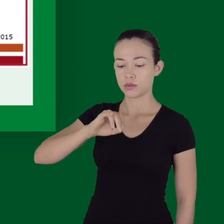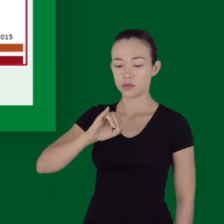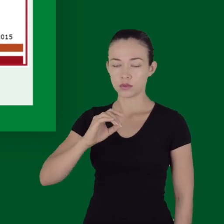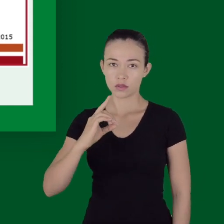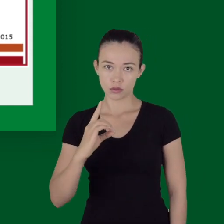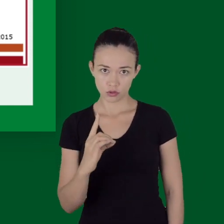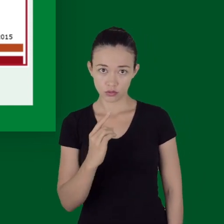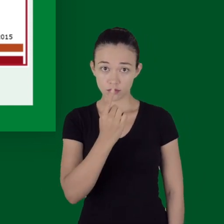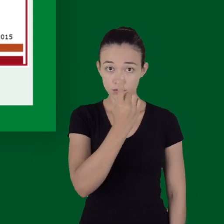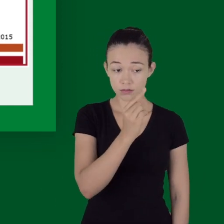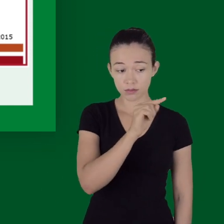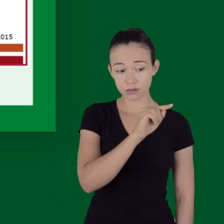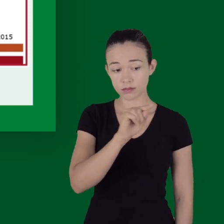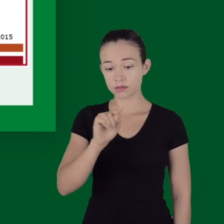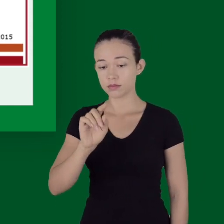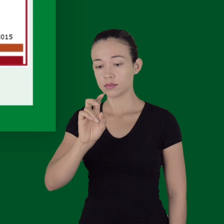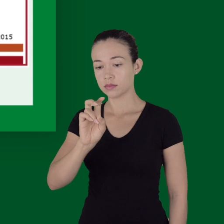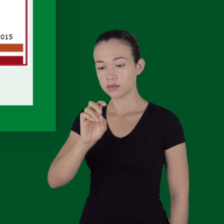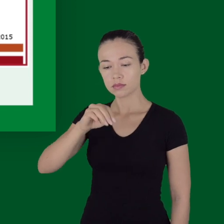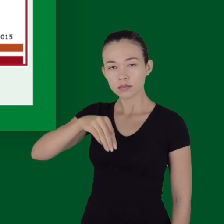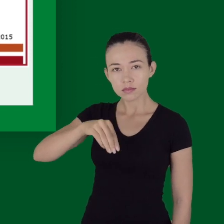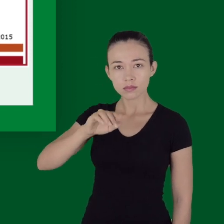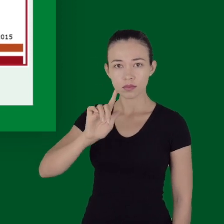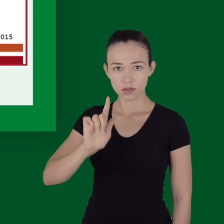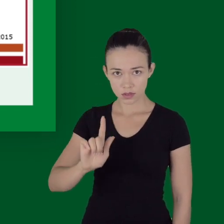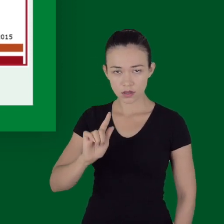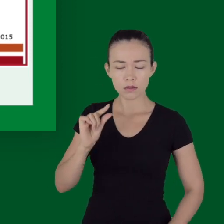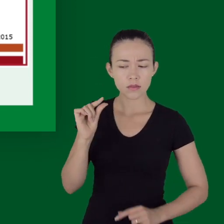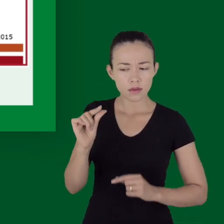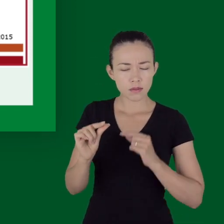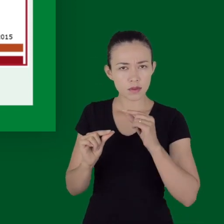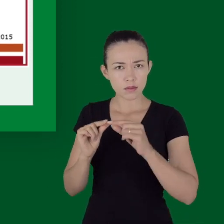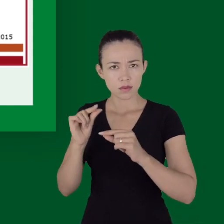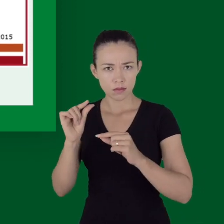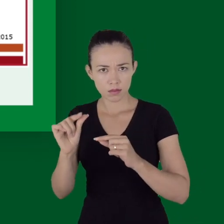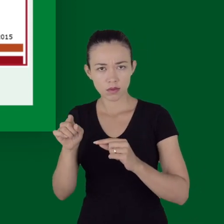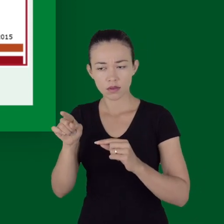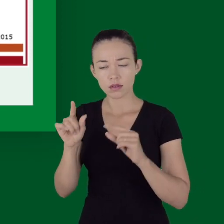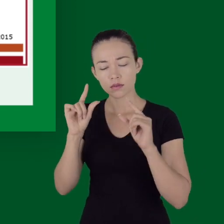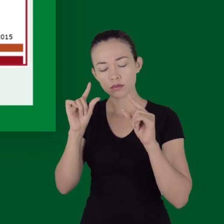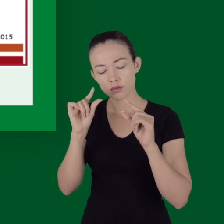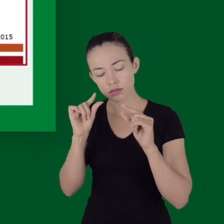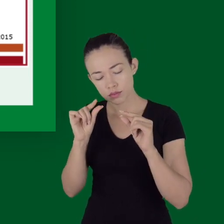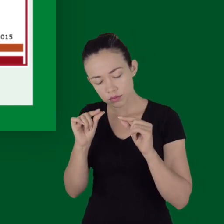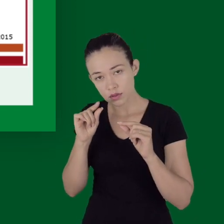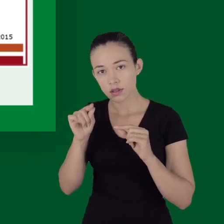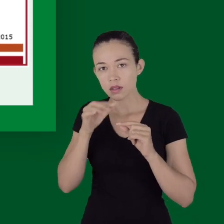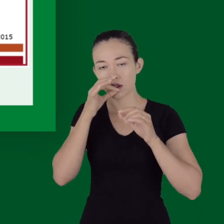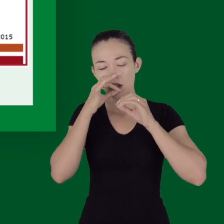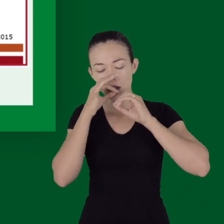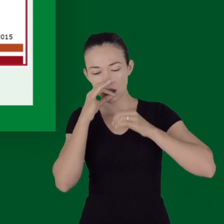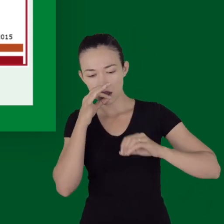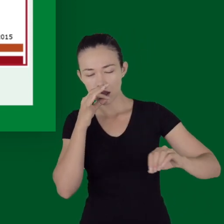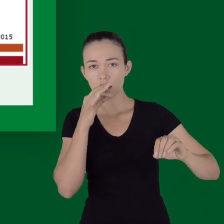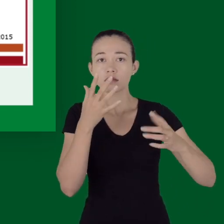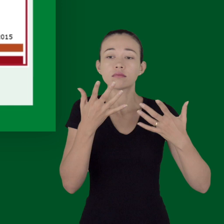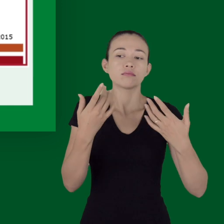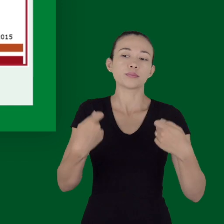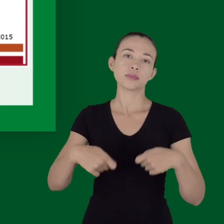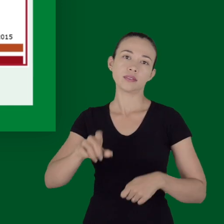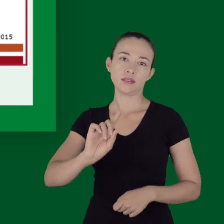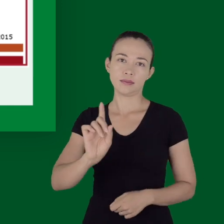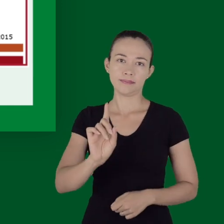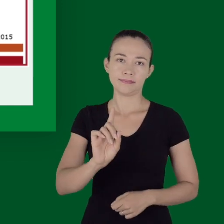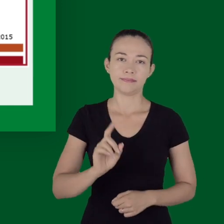5 mg, pode ir fazendo aos pouquinhos até o paciente ficar um pouquinho sonolento, para evitar que ele até rebaixe o nível de consciência e necessidade